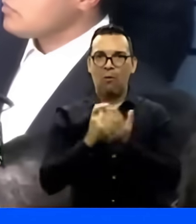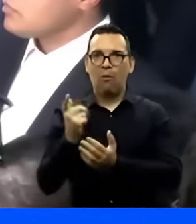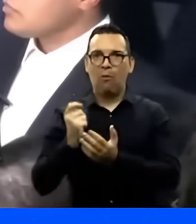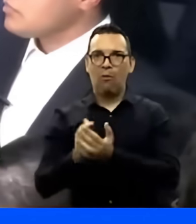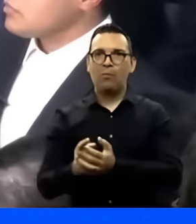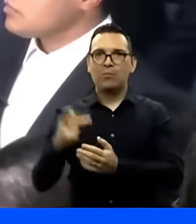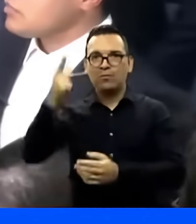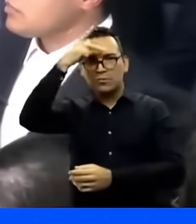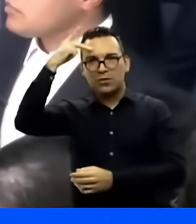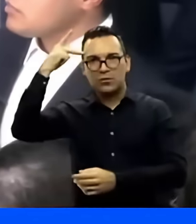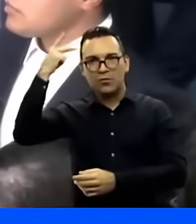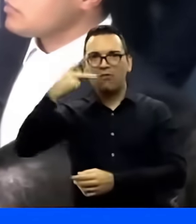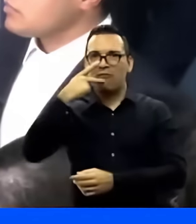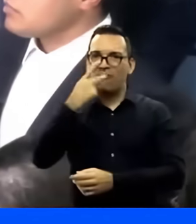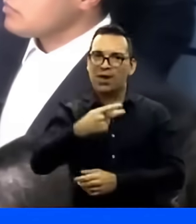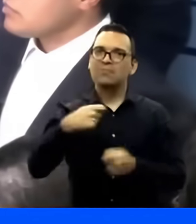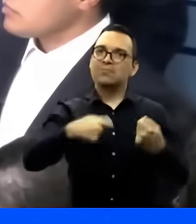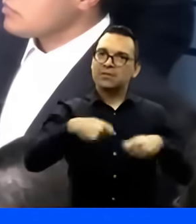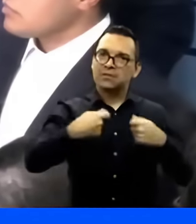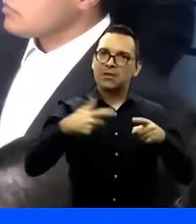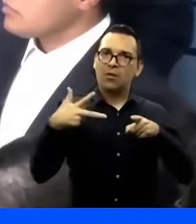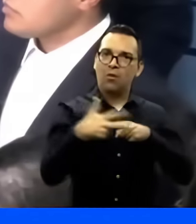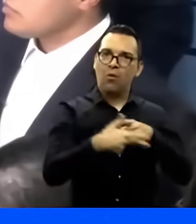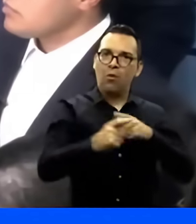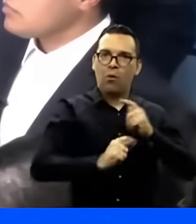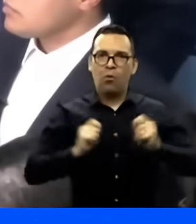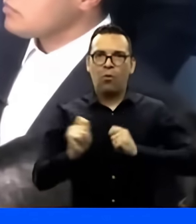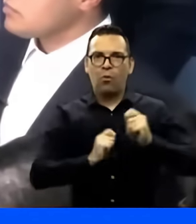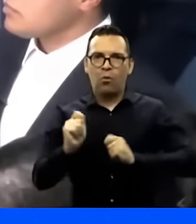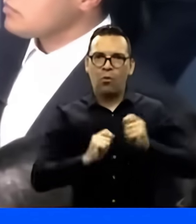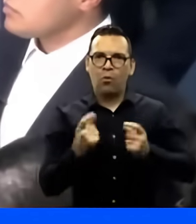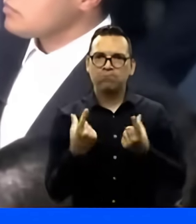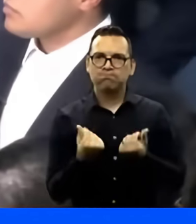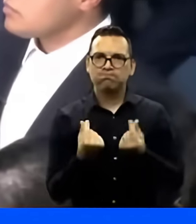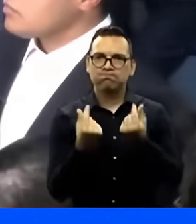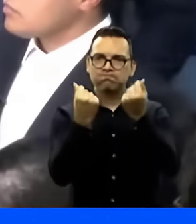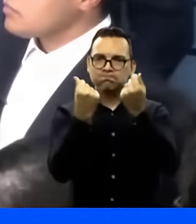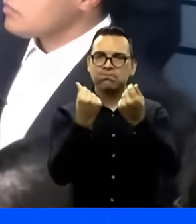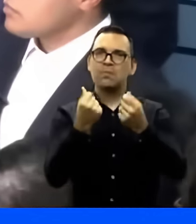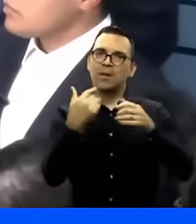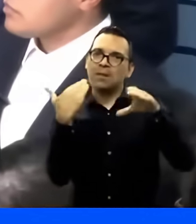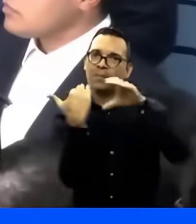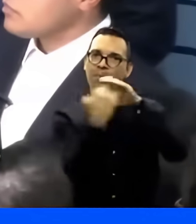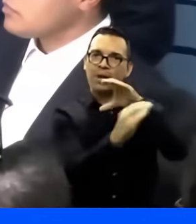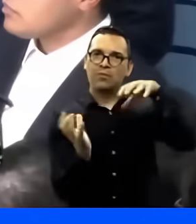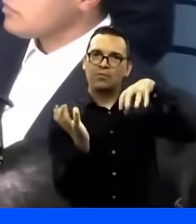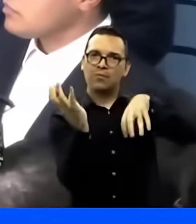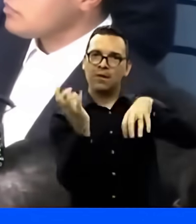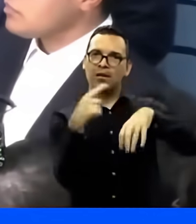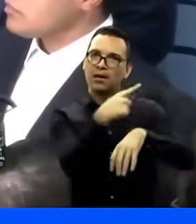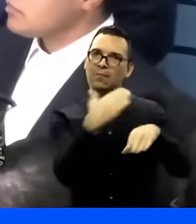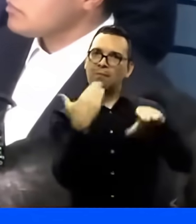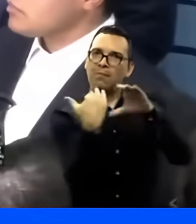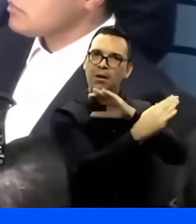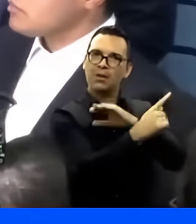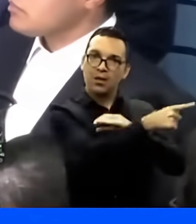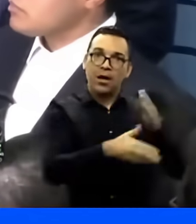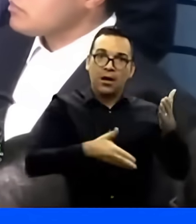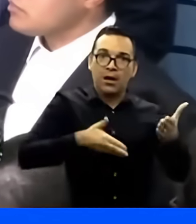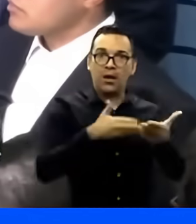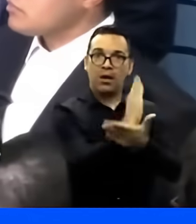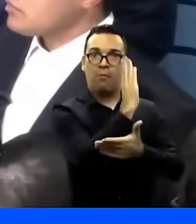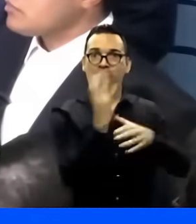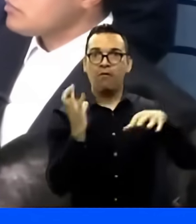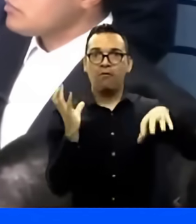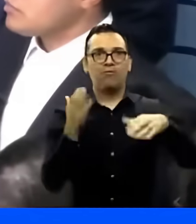tem que fazer revisão de gastos, tem que cortar gastos, e é verdade. A gente mandou para o Congresso Nacional aquilo que a gente achou que o Congresso fosse aprovar. O Congresso